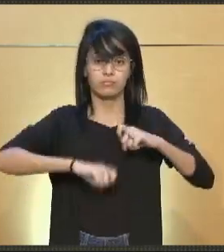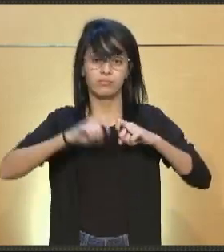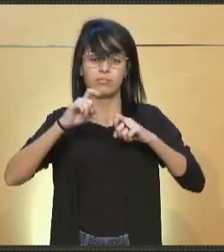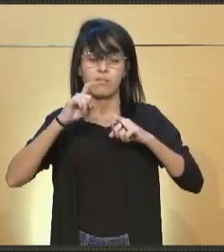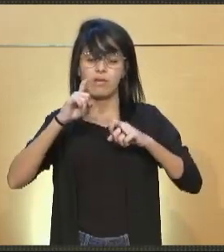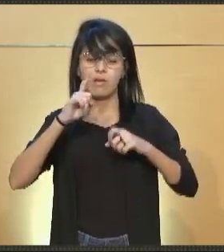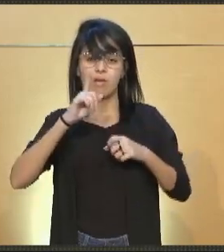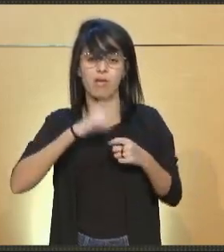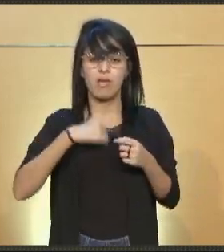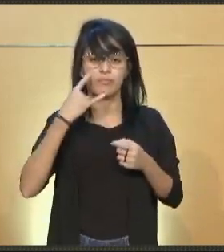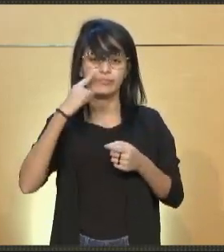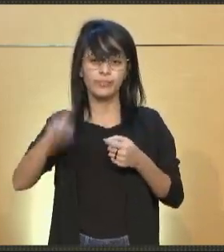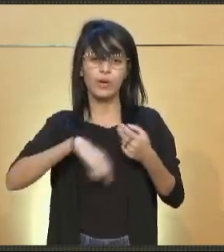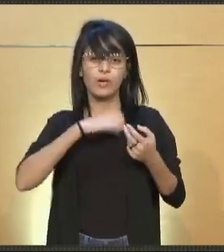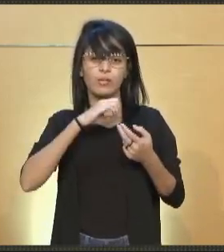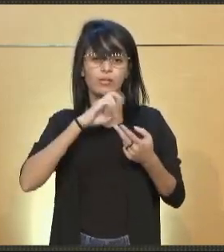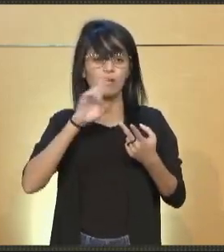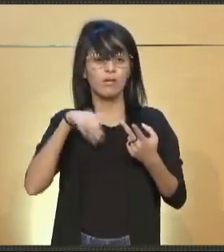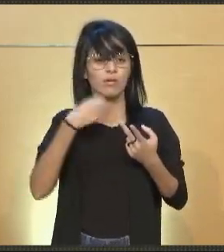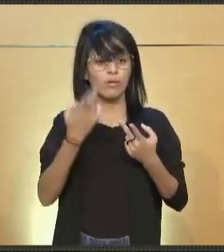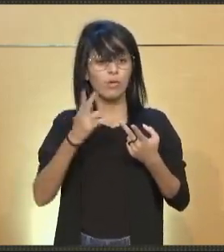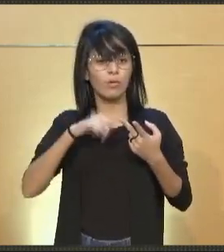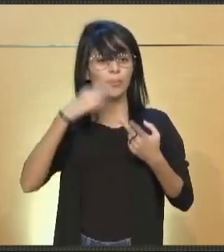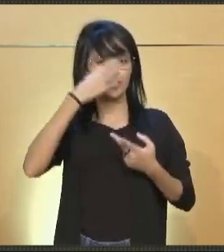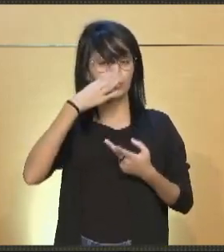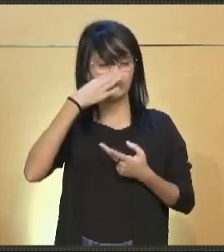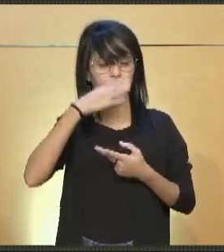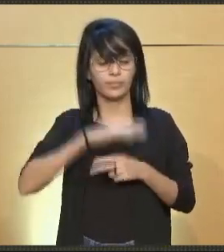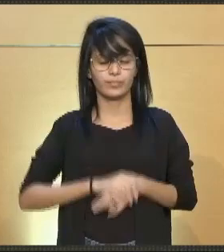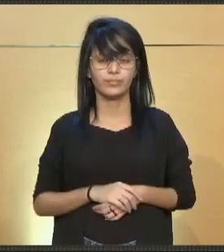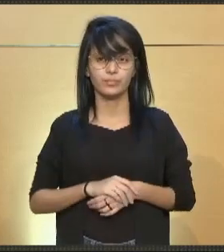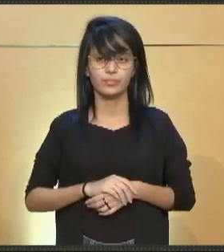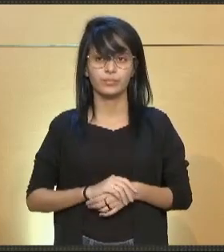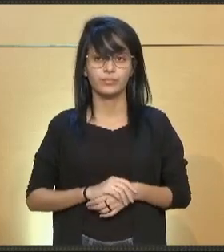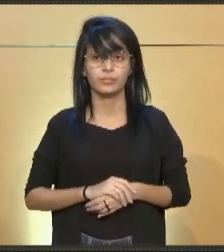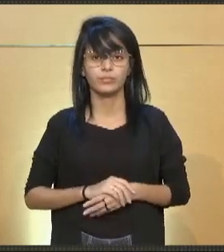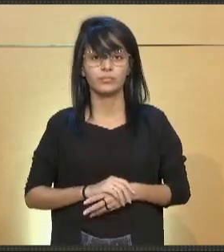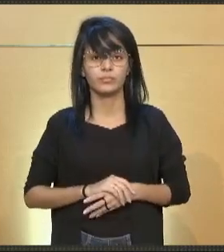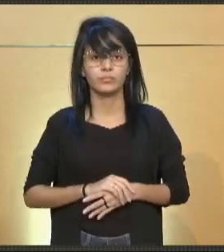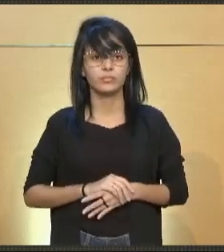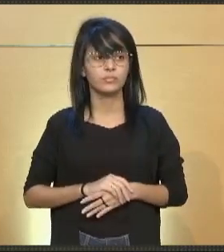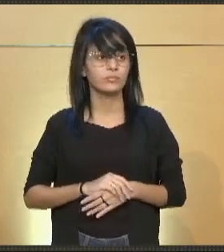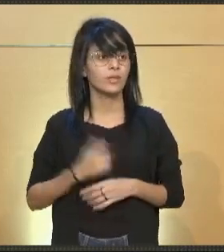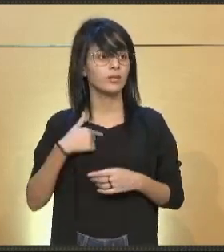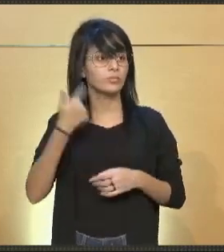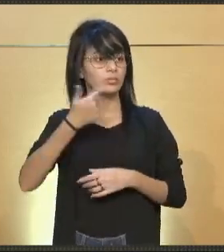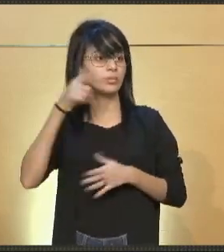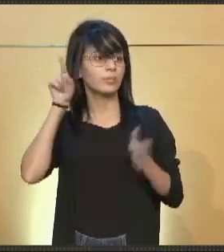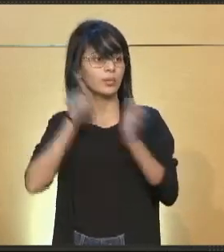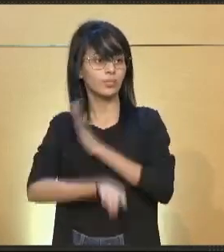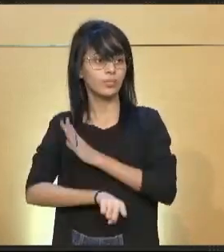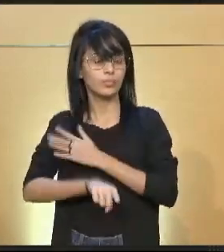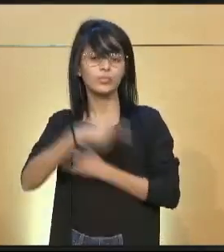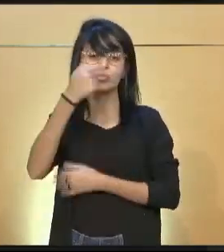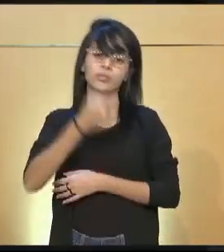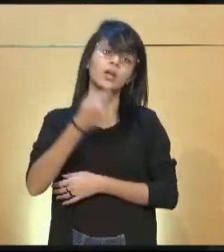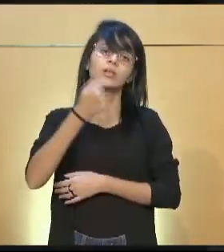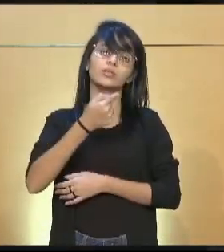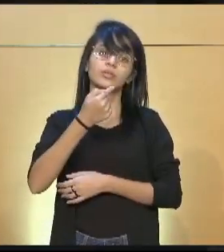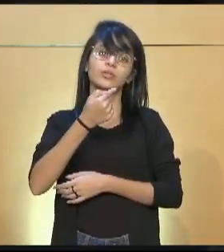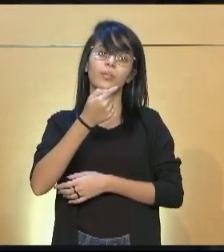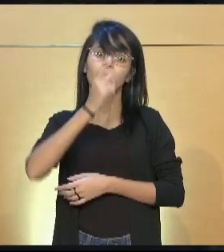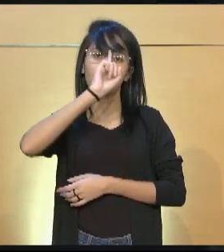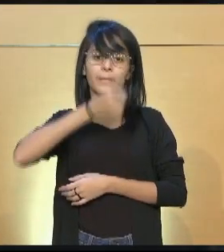prostituição. Aí eu venho com uma segunda pergunta da nossa aula. O sétimo mandamento ainda é